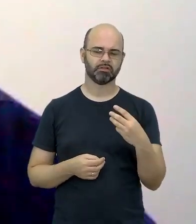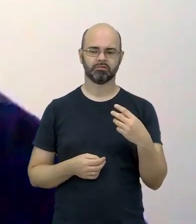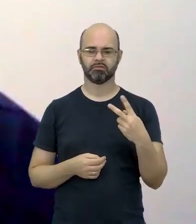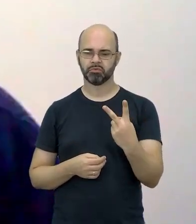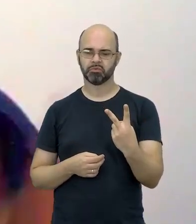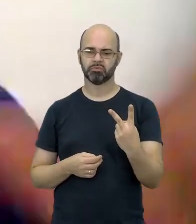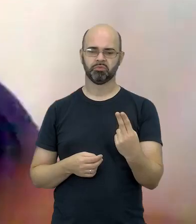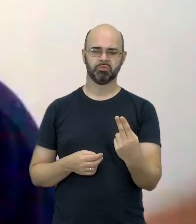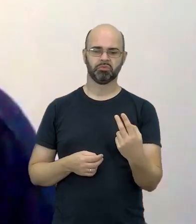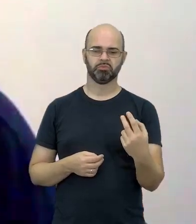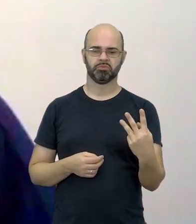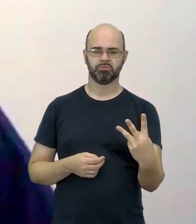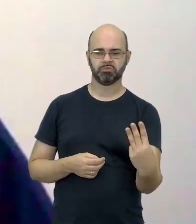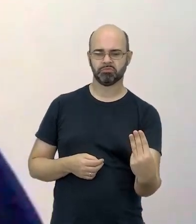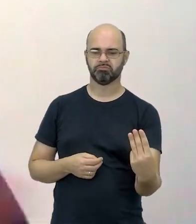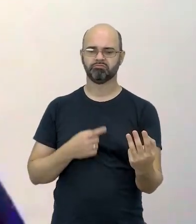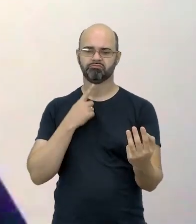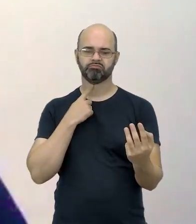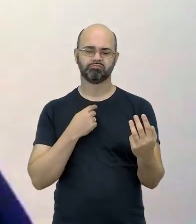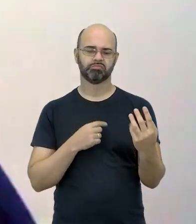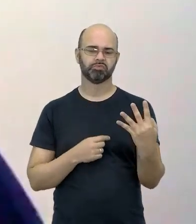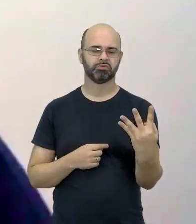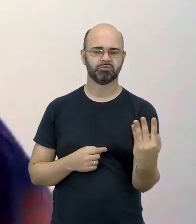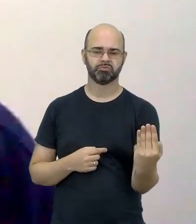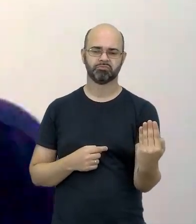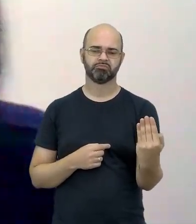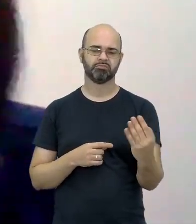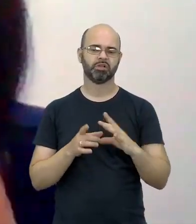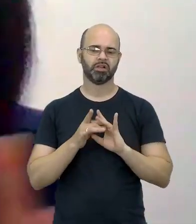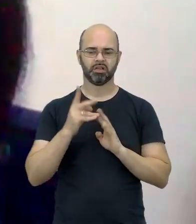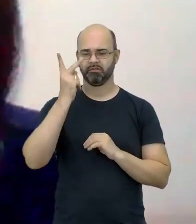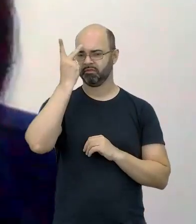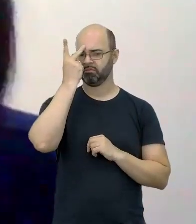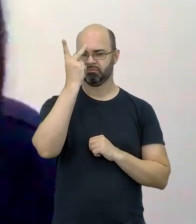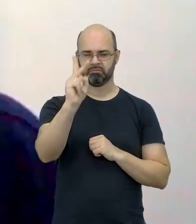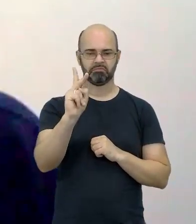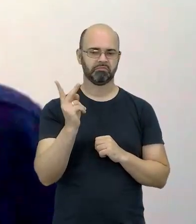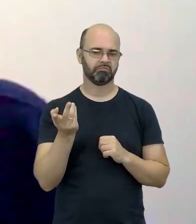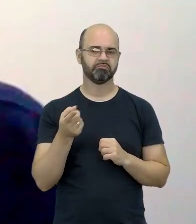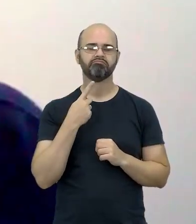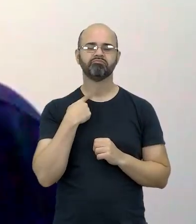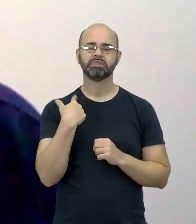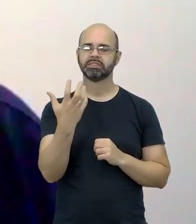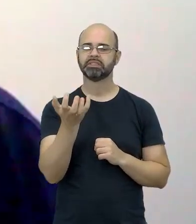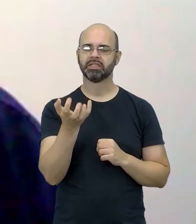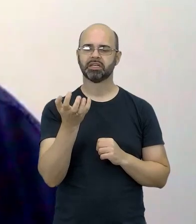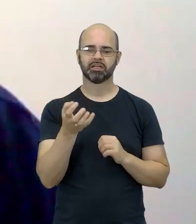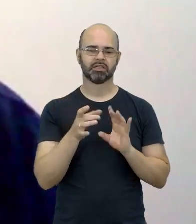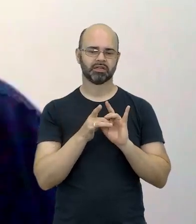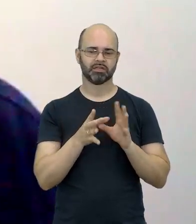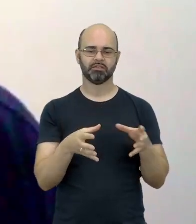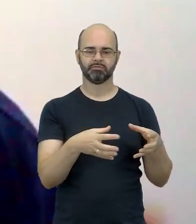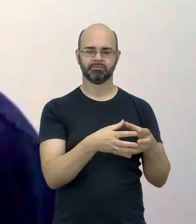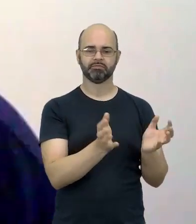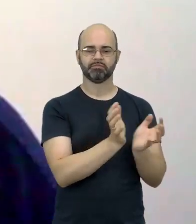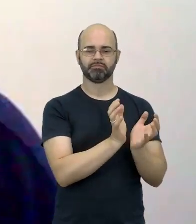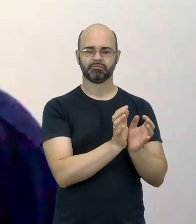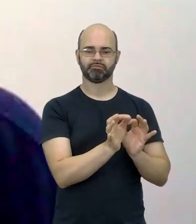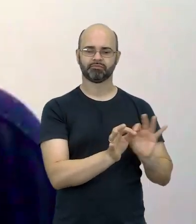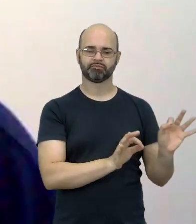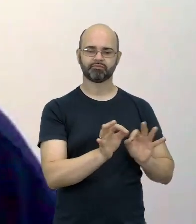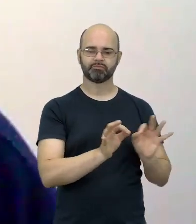ou quadro, ou um quarteto, vocês decidem aí o que é melhor na organização da turma, a partir